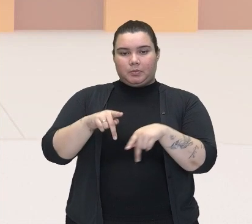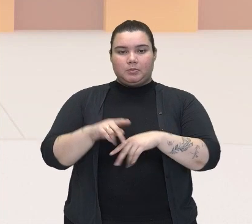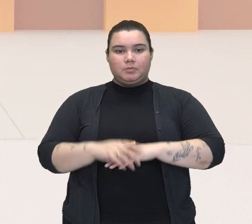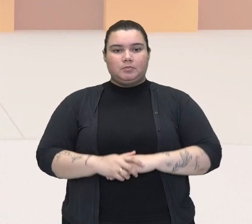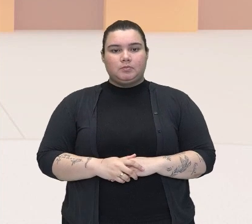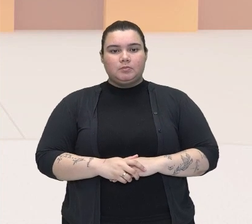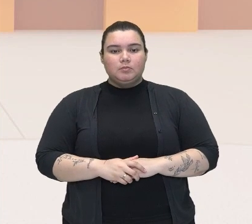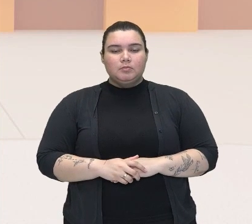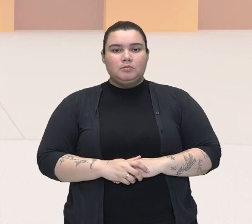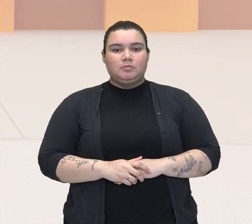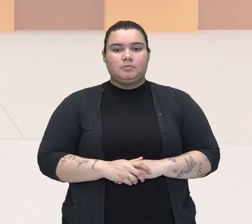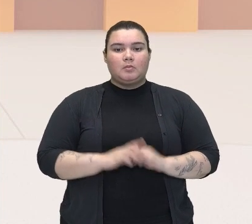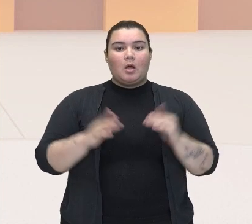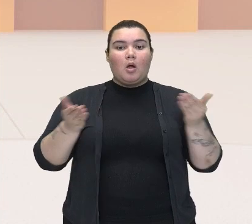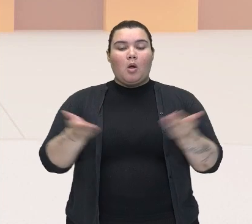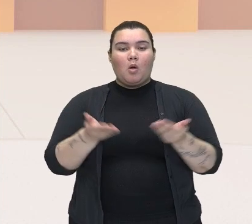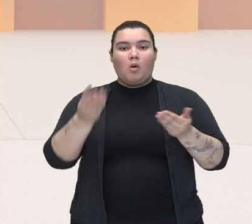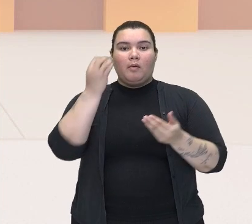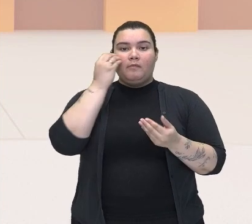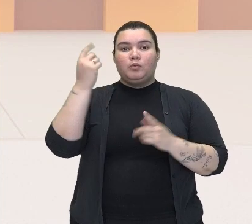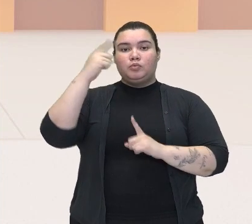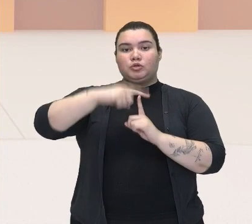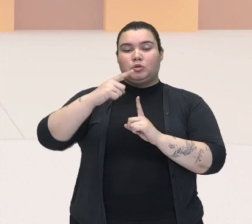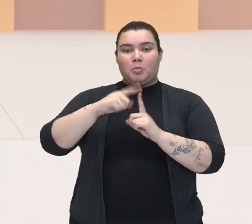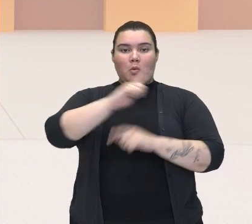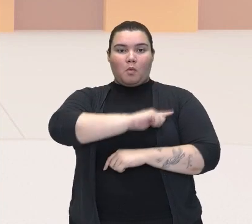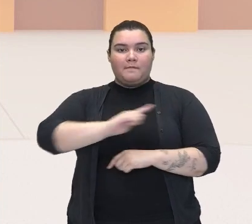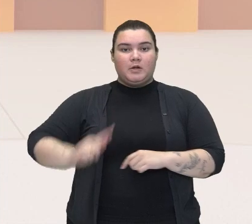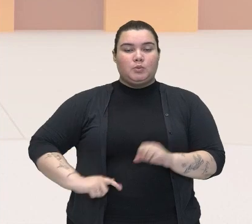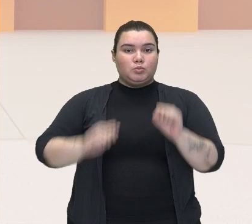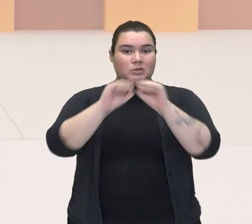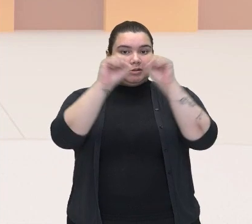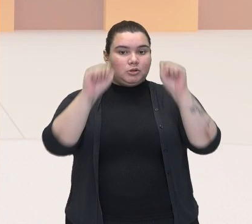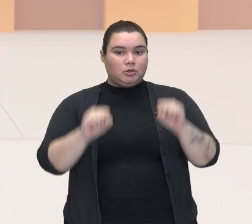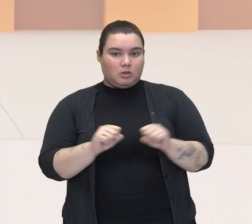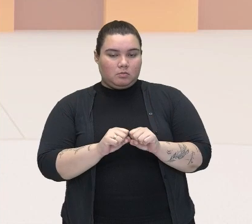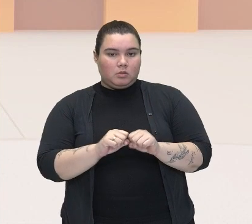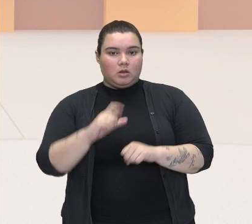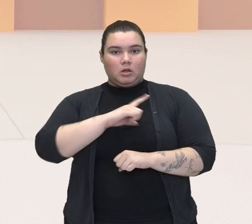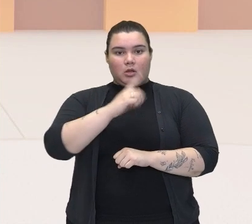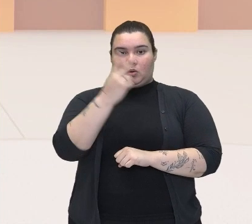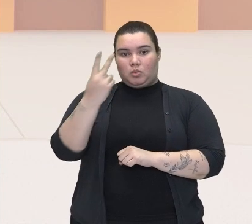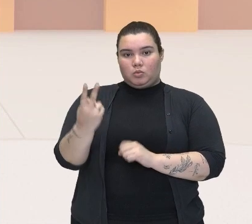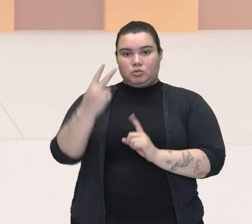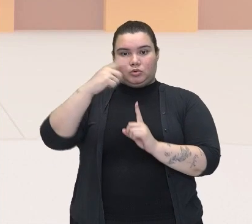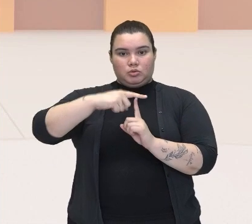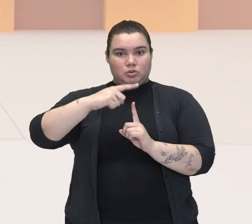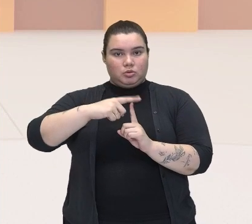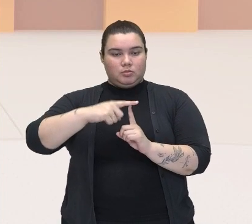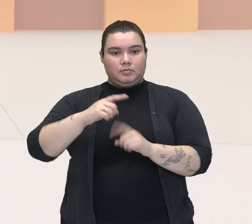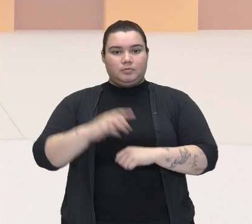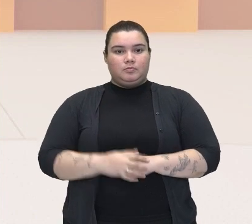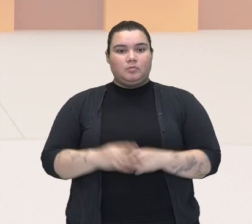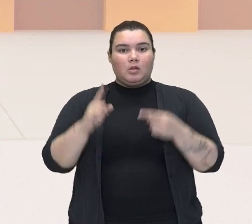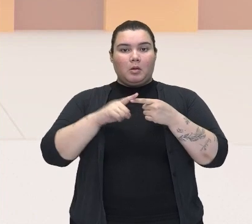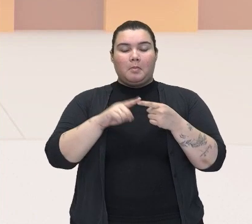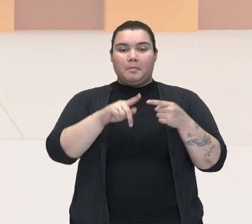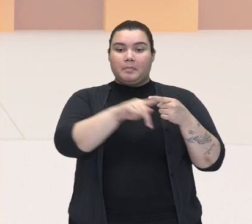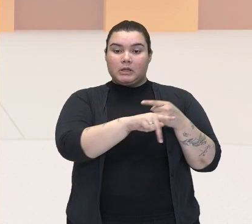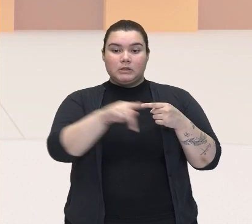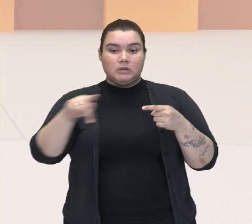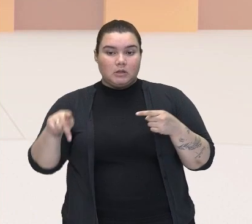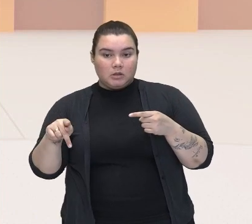aí nós vamos ver sistema de governo. Sistema de governo. Nós temos 2 tipos de sistema de governo: o